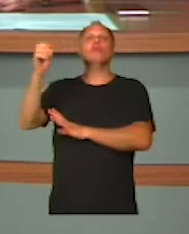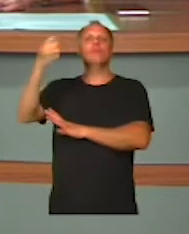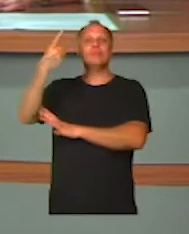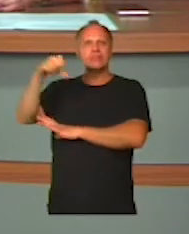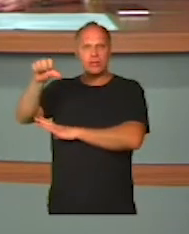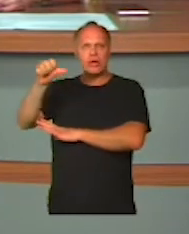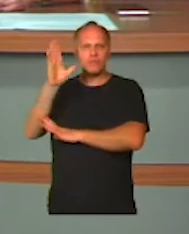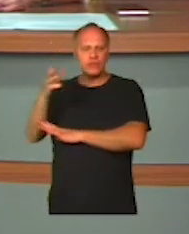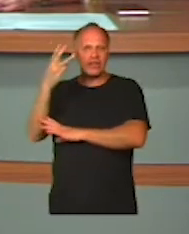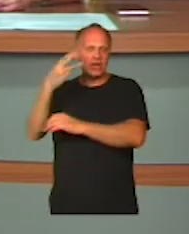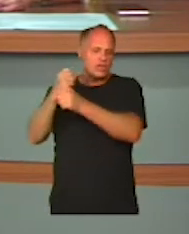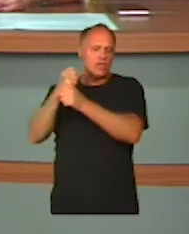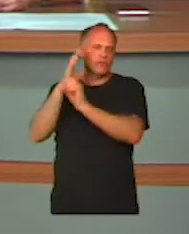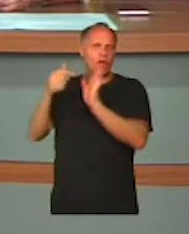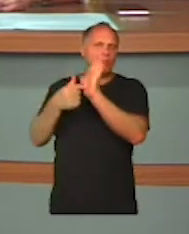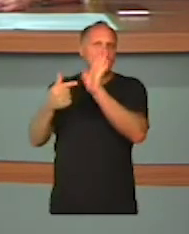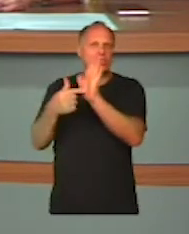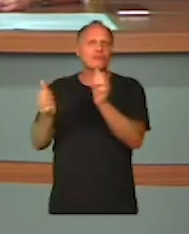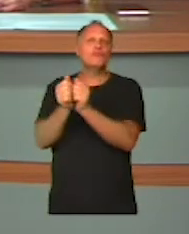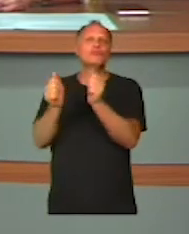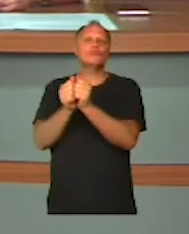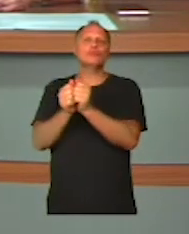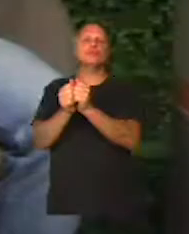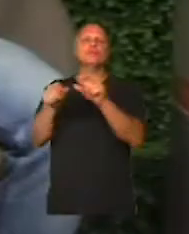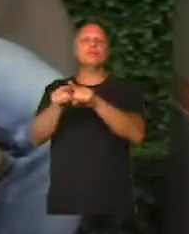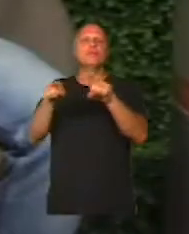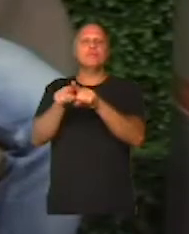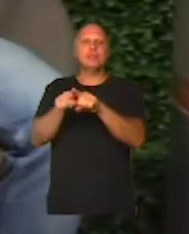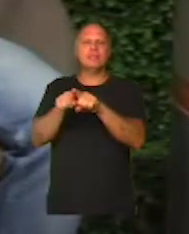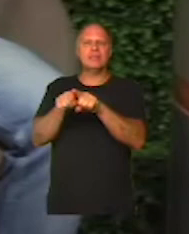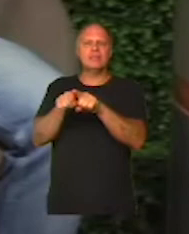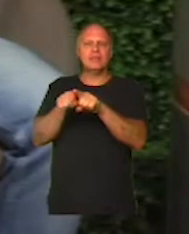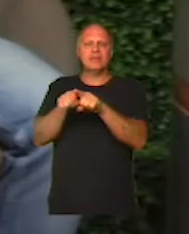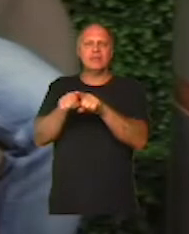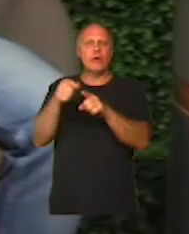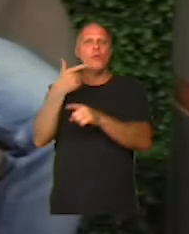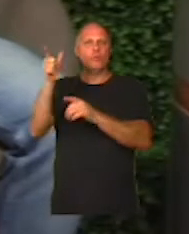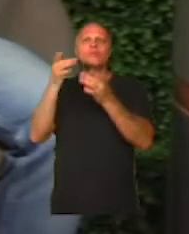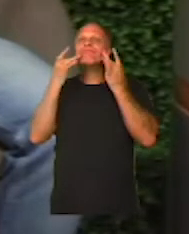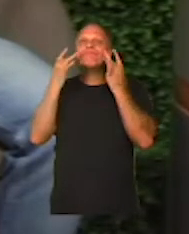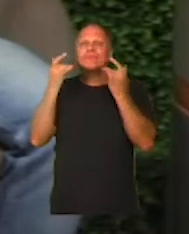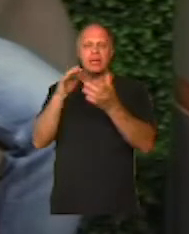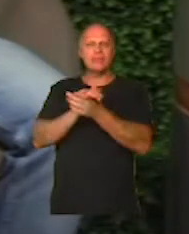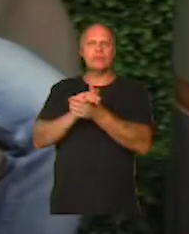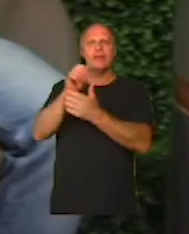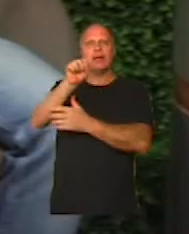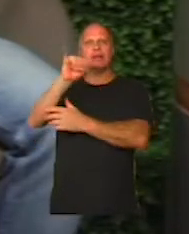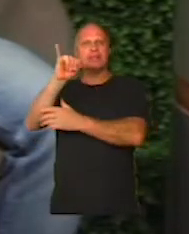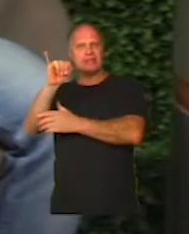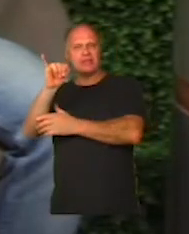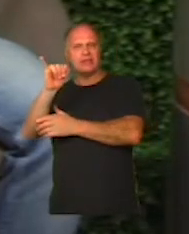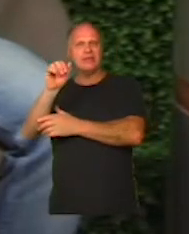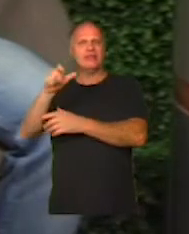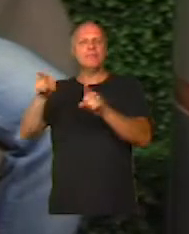sendo apresentado, nós estávamos com a Ilha. A Ilha, em 2019, nos apresentamos no